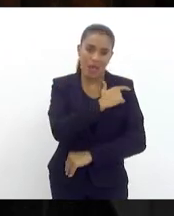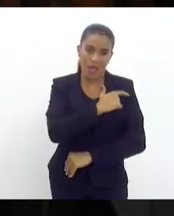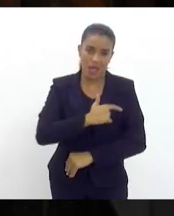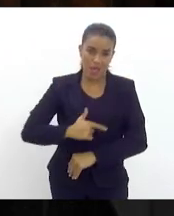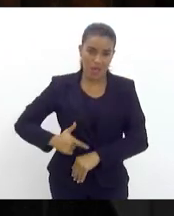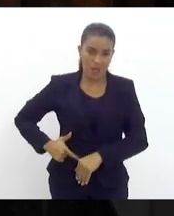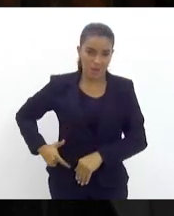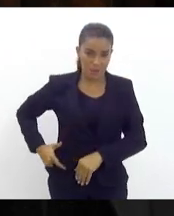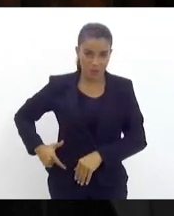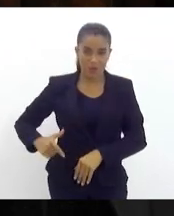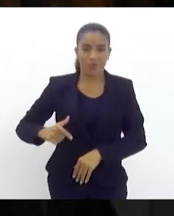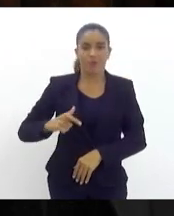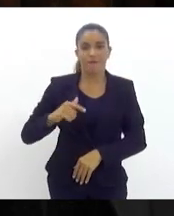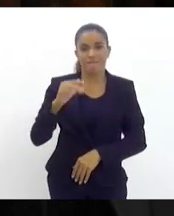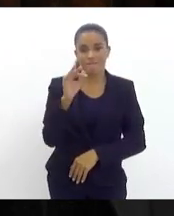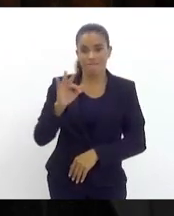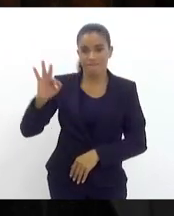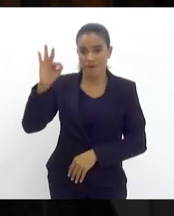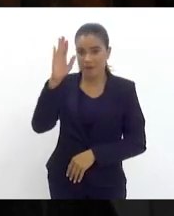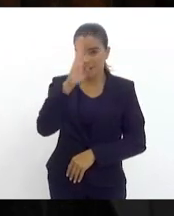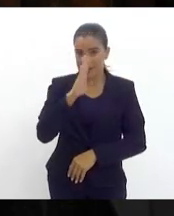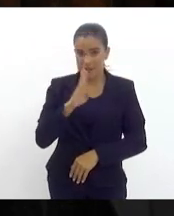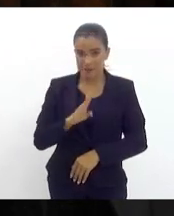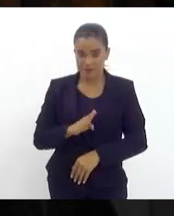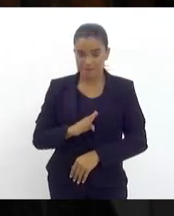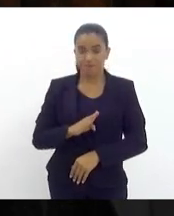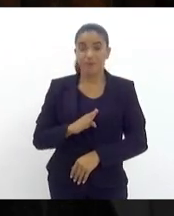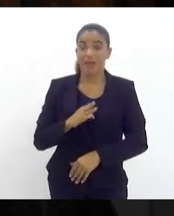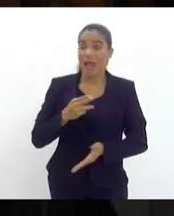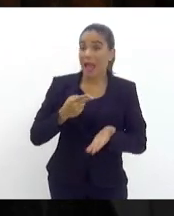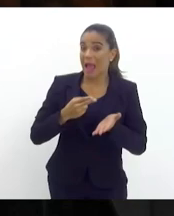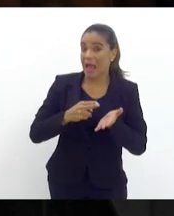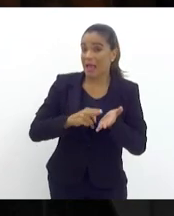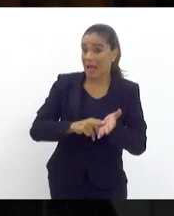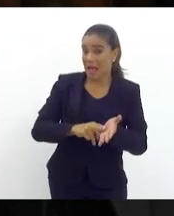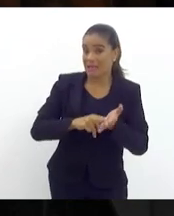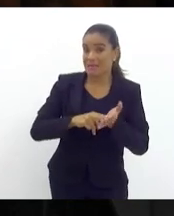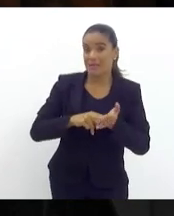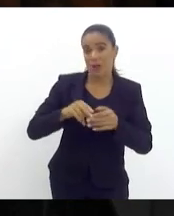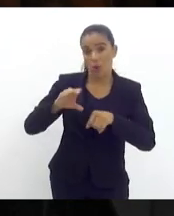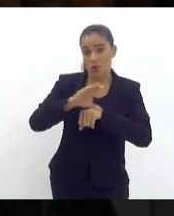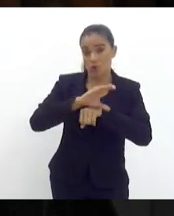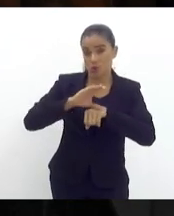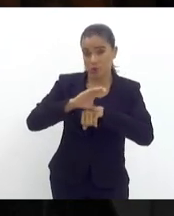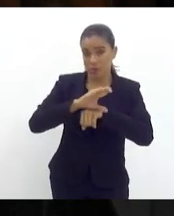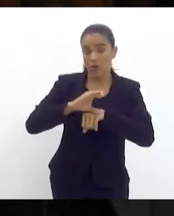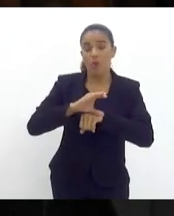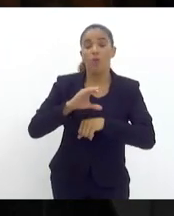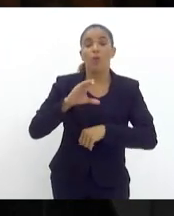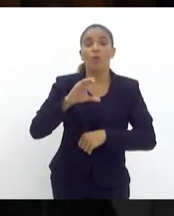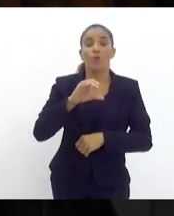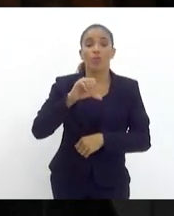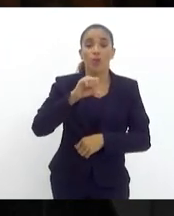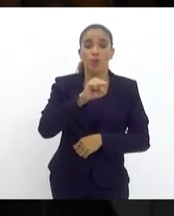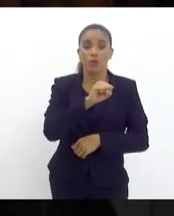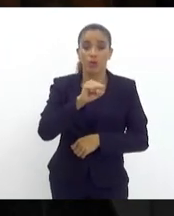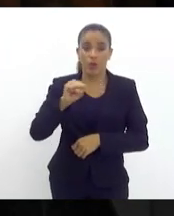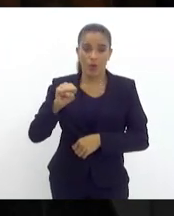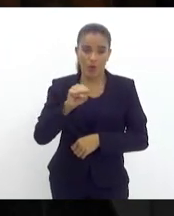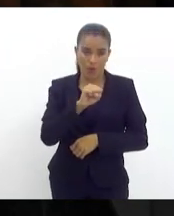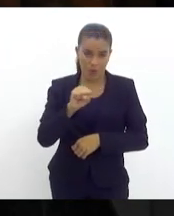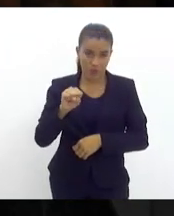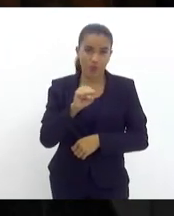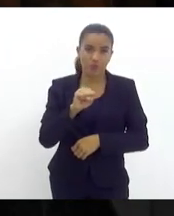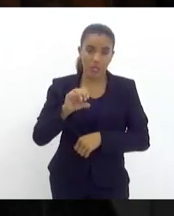Federativa do Brasil Carta Magna de 88 dita a constituição